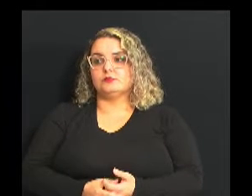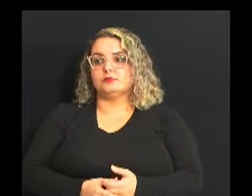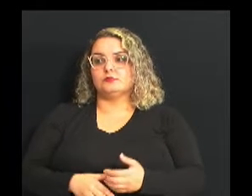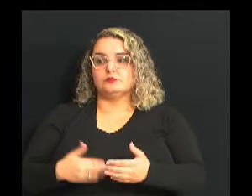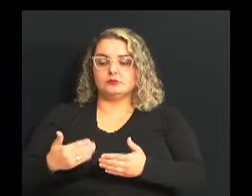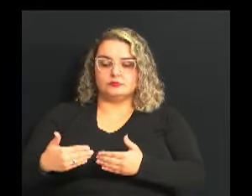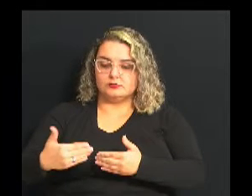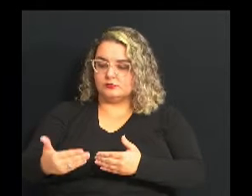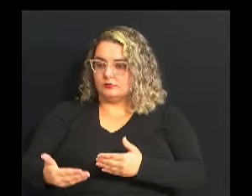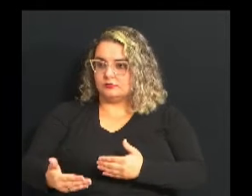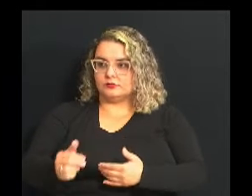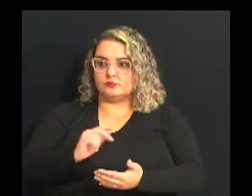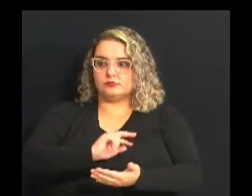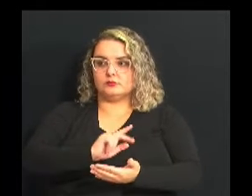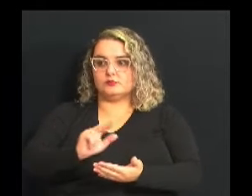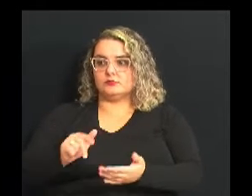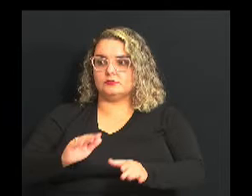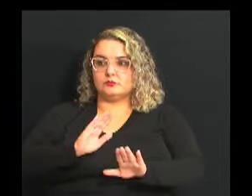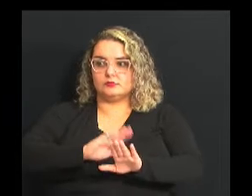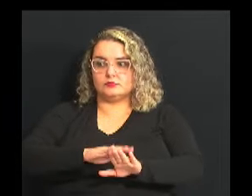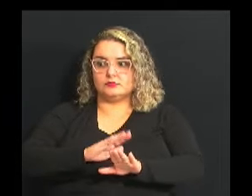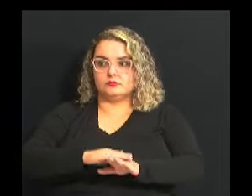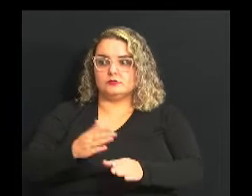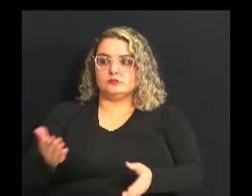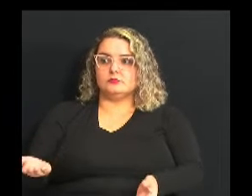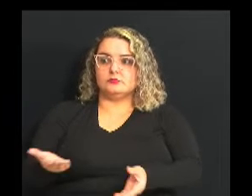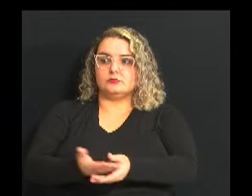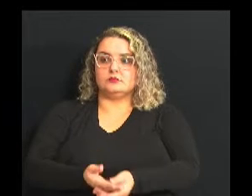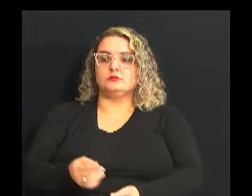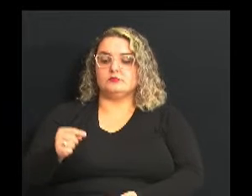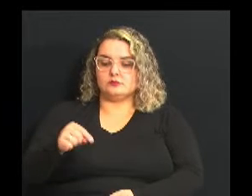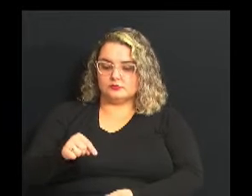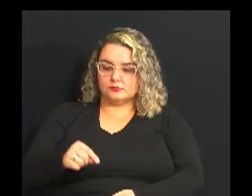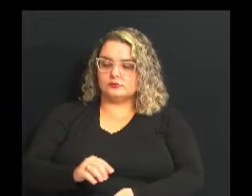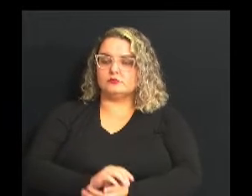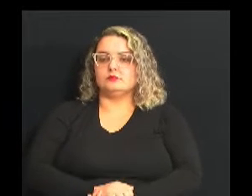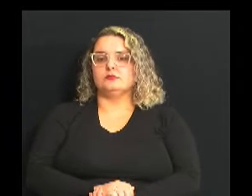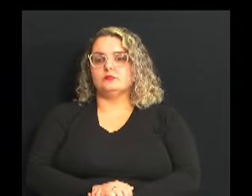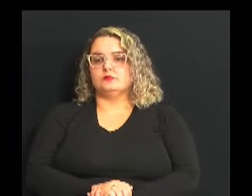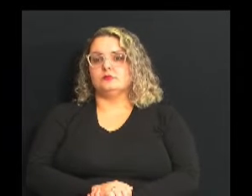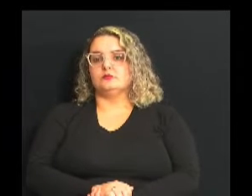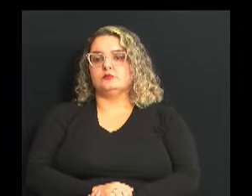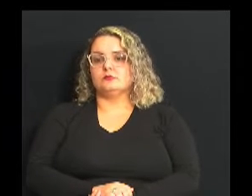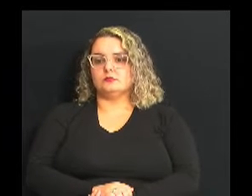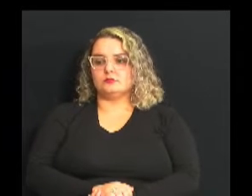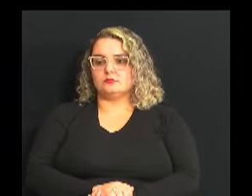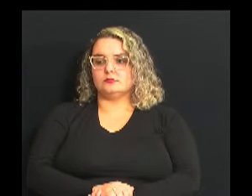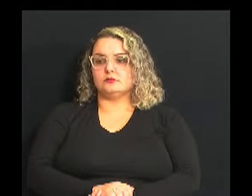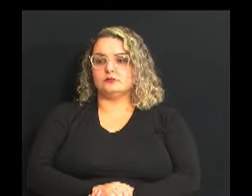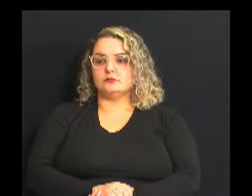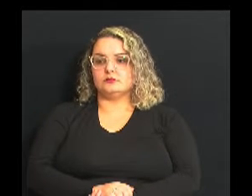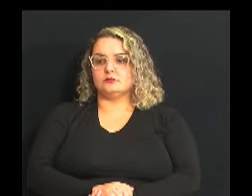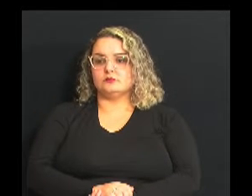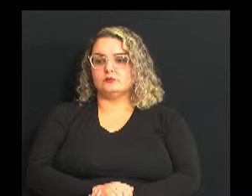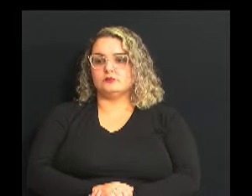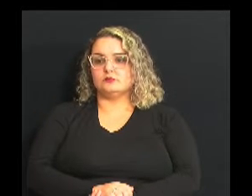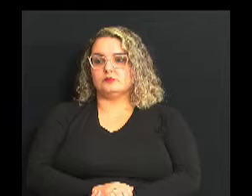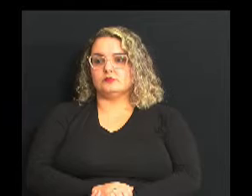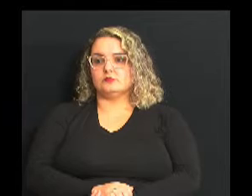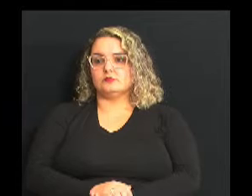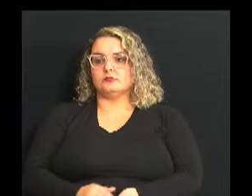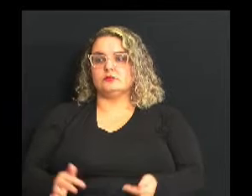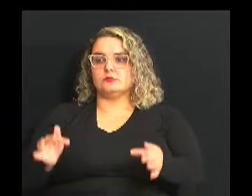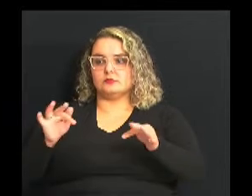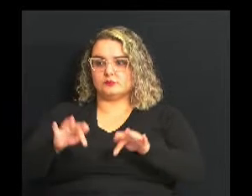Tramitação de inúmeros processos correm por ela, né? Estamos finalizando a